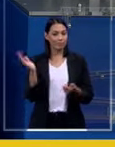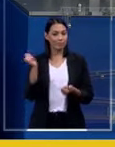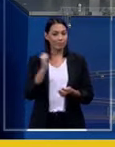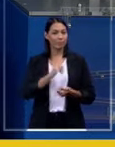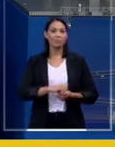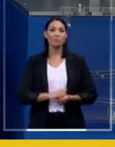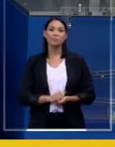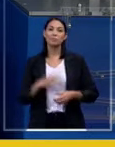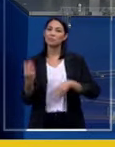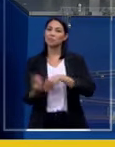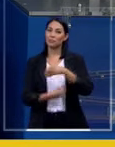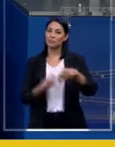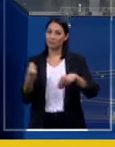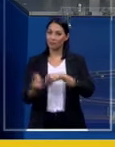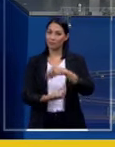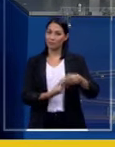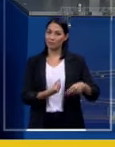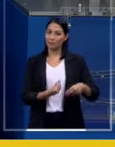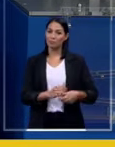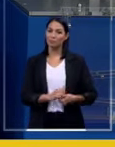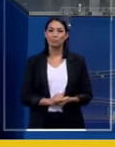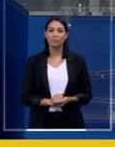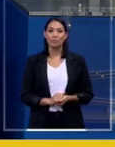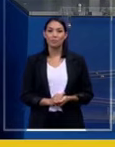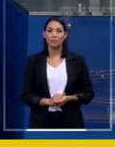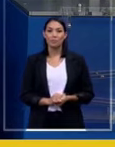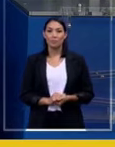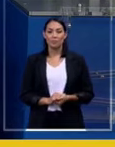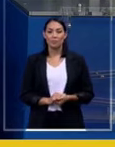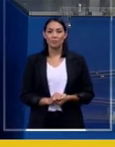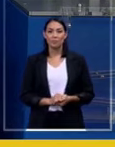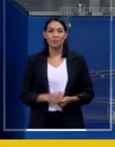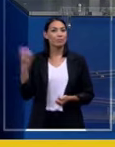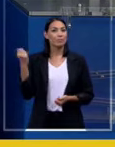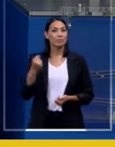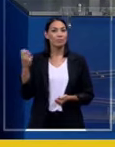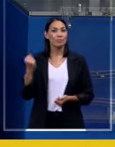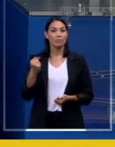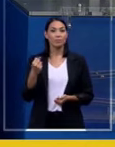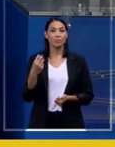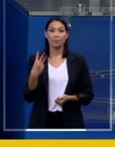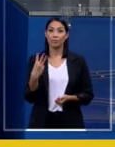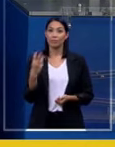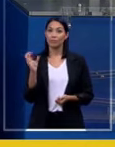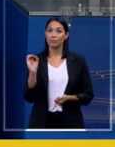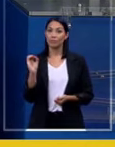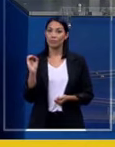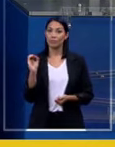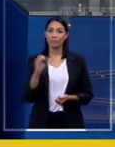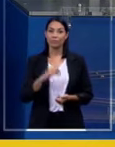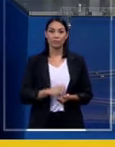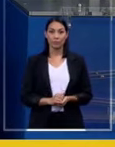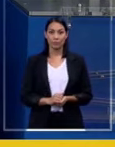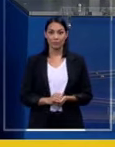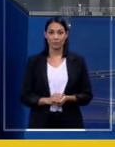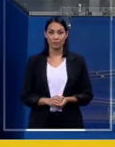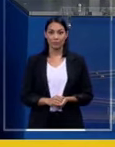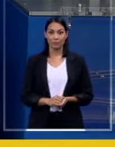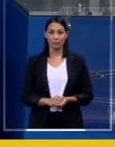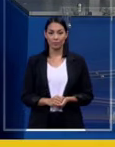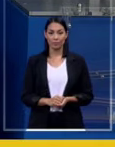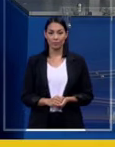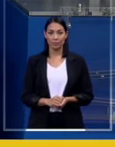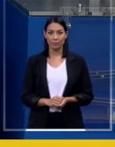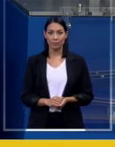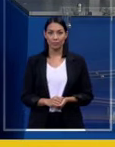o globo está girando para sorteio de mais uma dezena. Foi a bola branca número 30. Bola branca número 30 foi